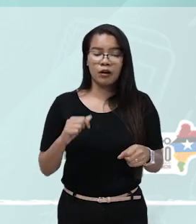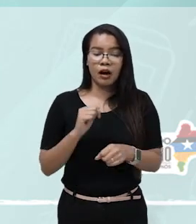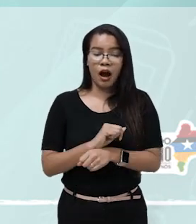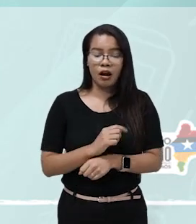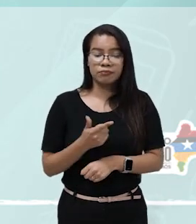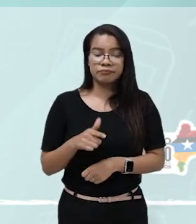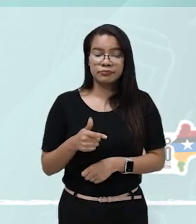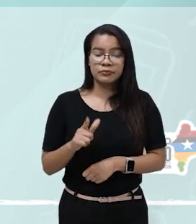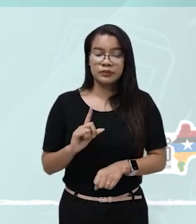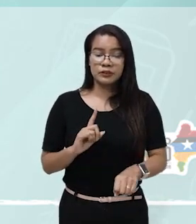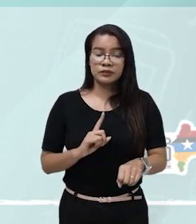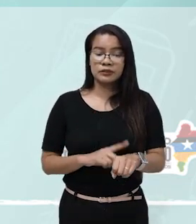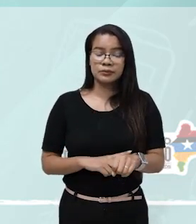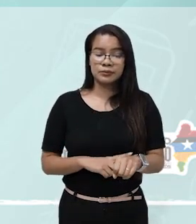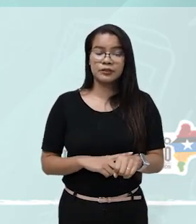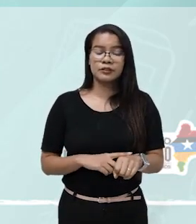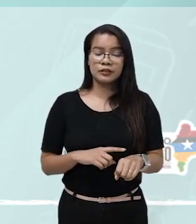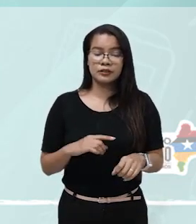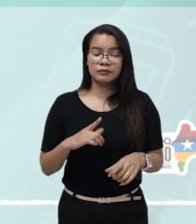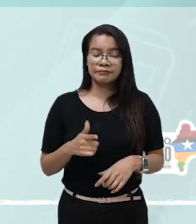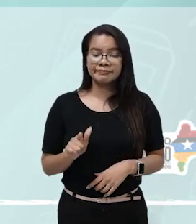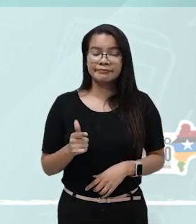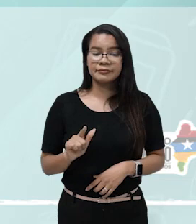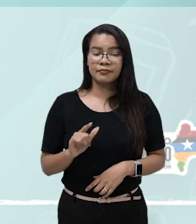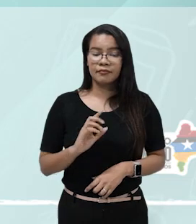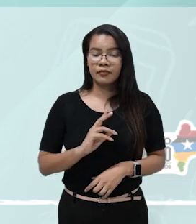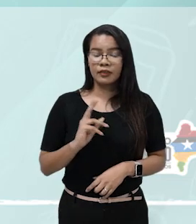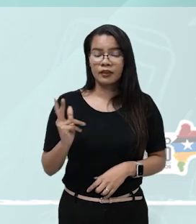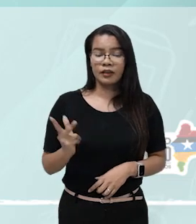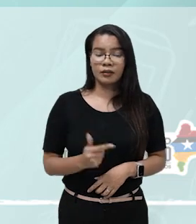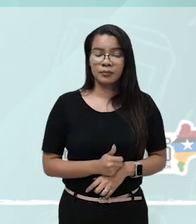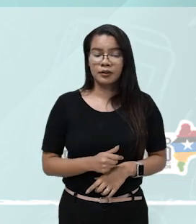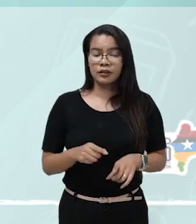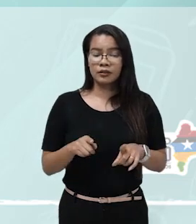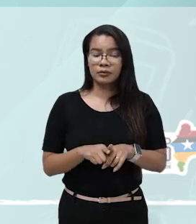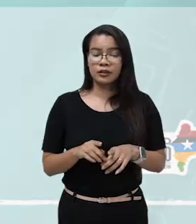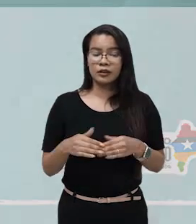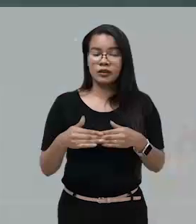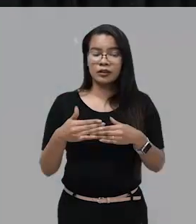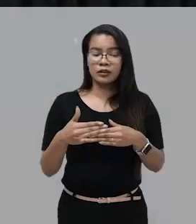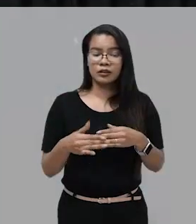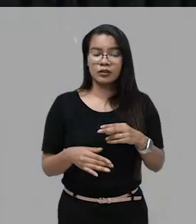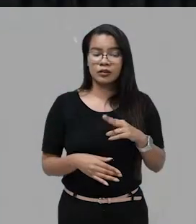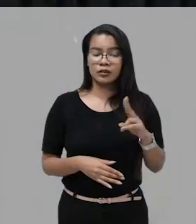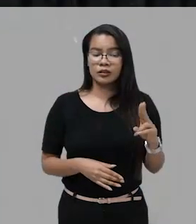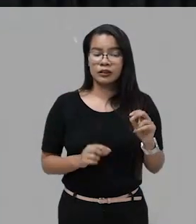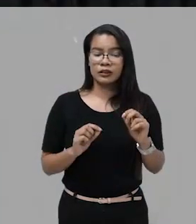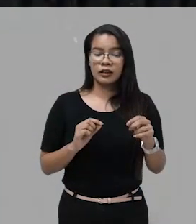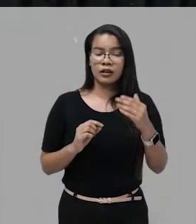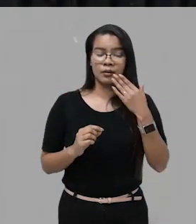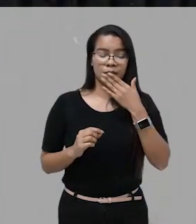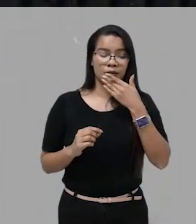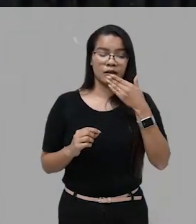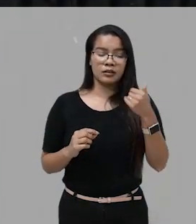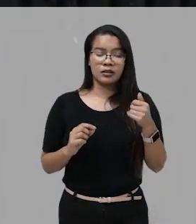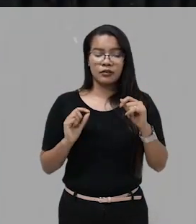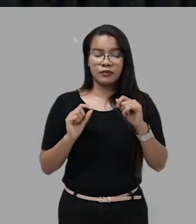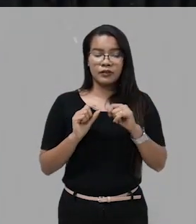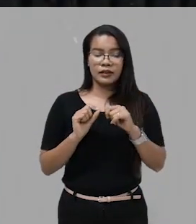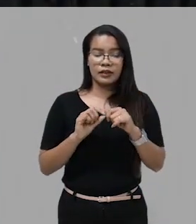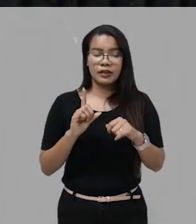de reação rápido e etc. Está aqui, ó. O nome desse equipamento aqui que a menina está fazendo é escada